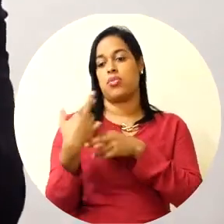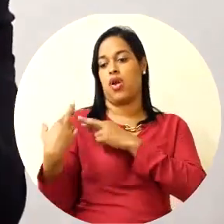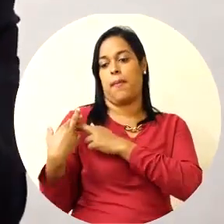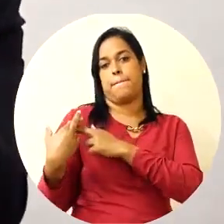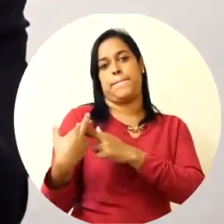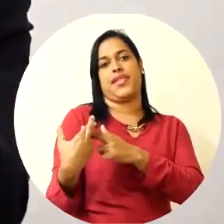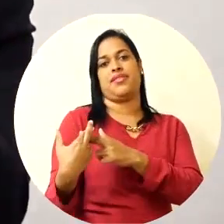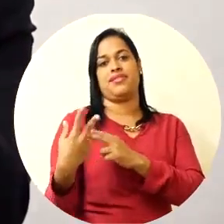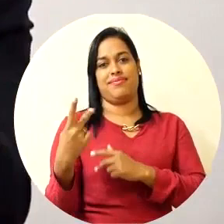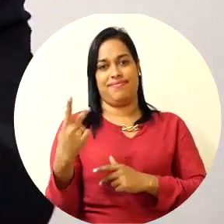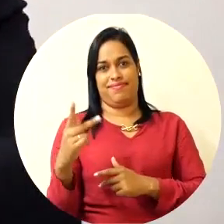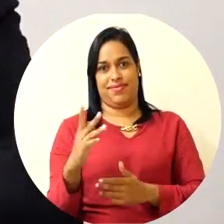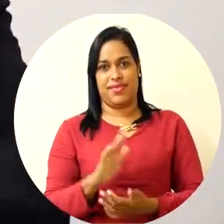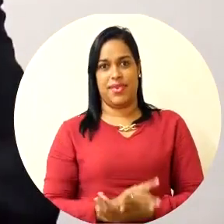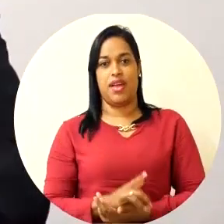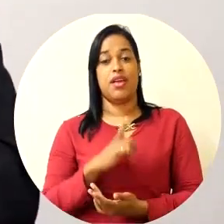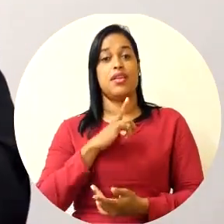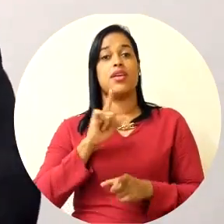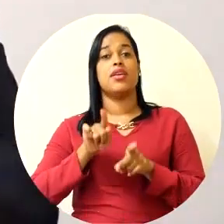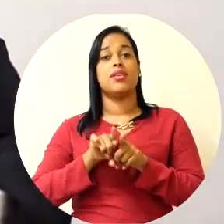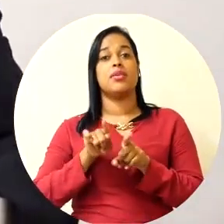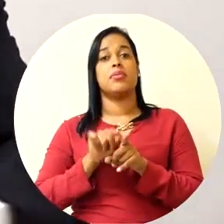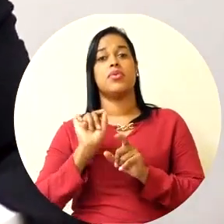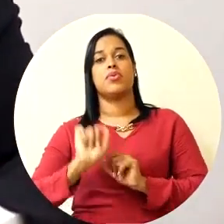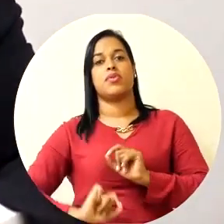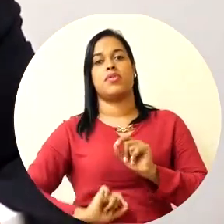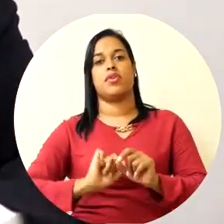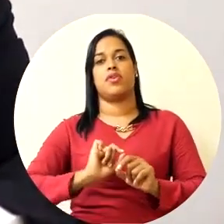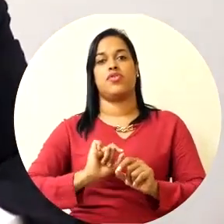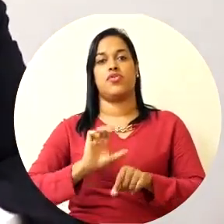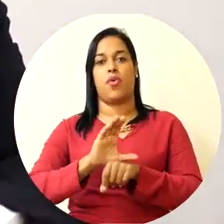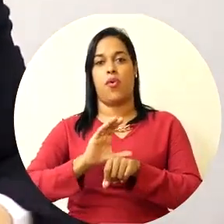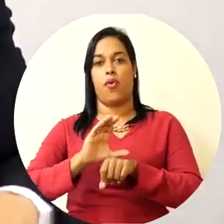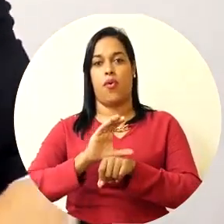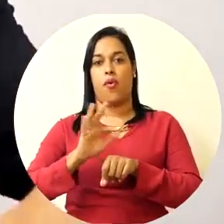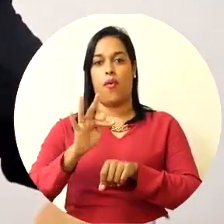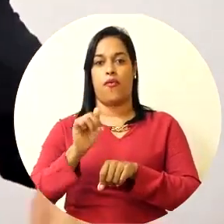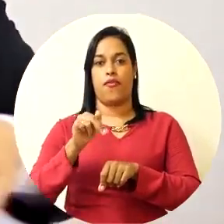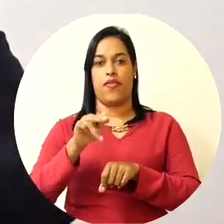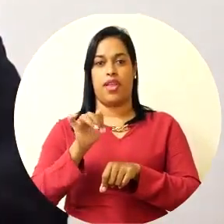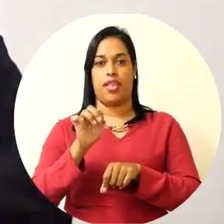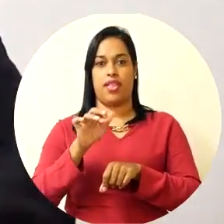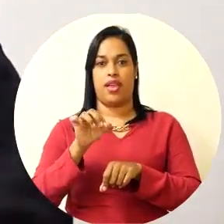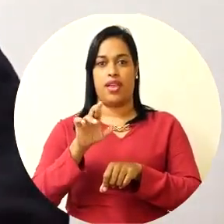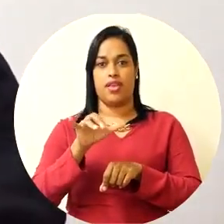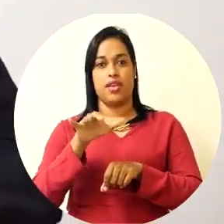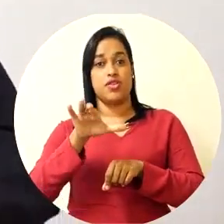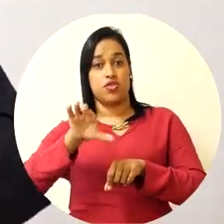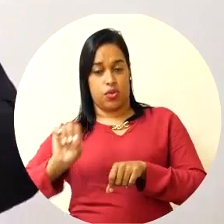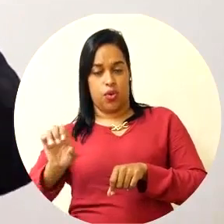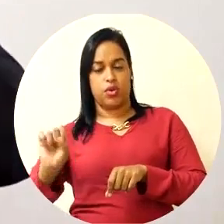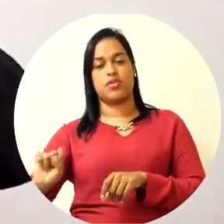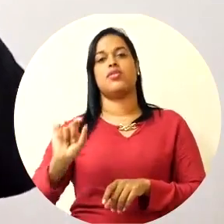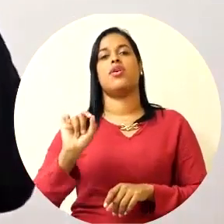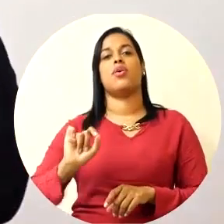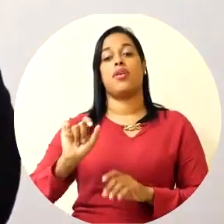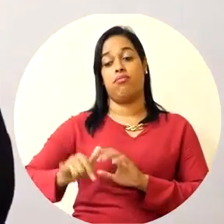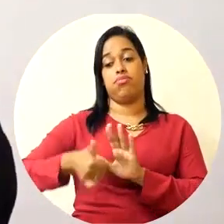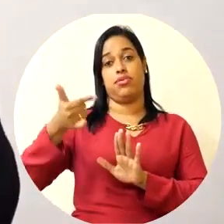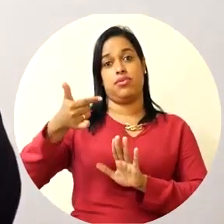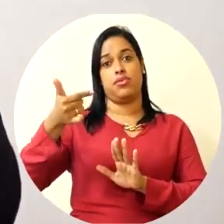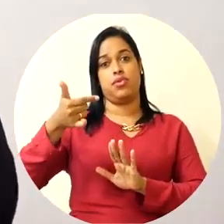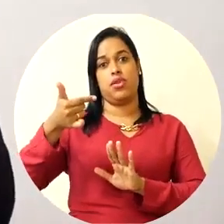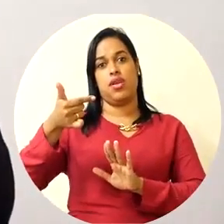município, os representam. Existem também as confederações. As confederações são entidades